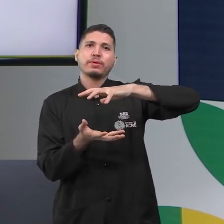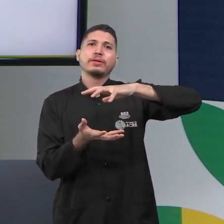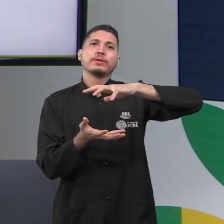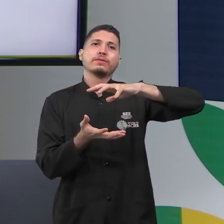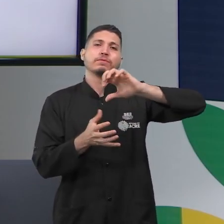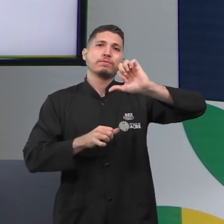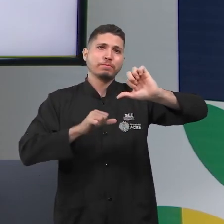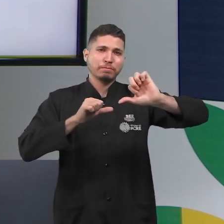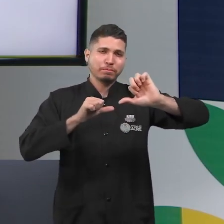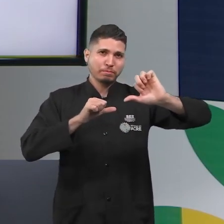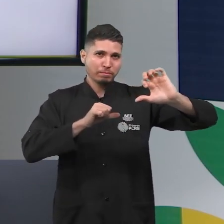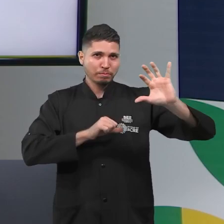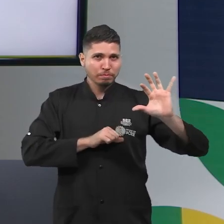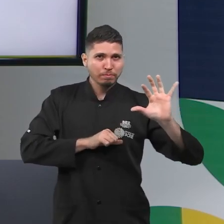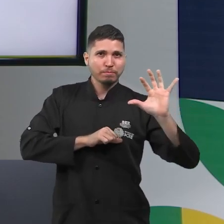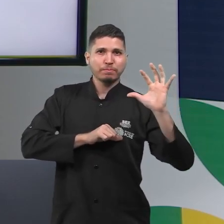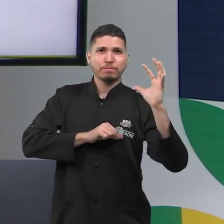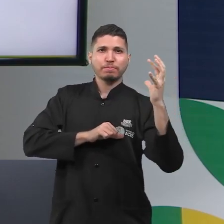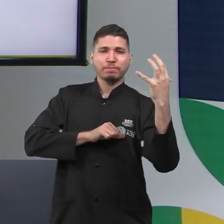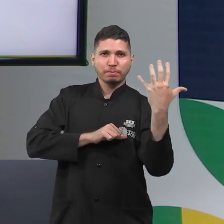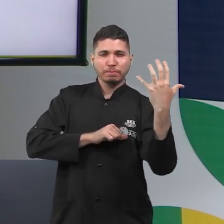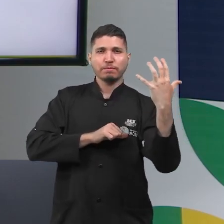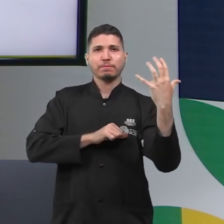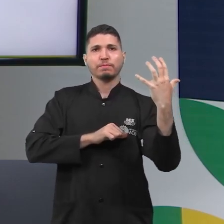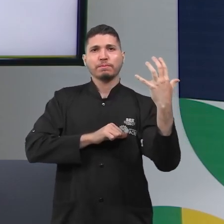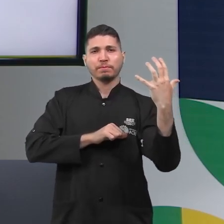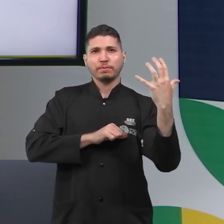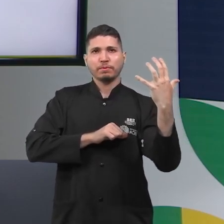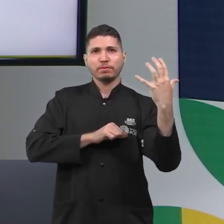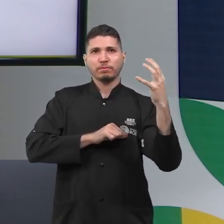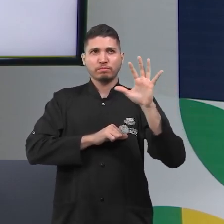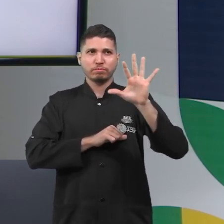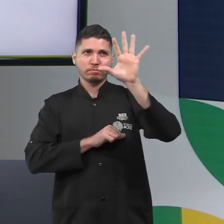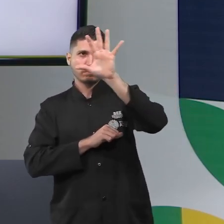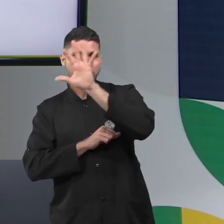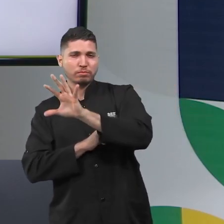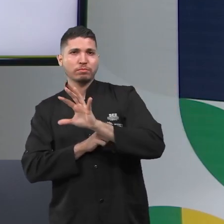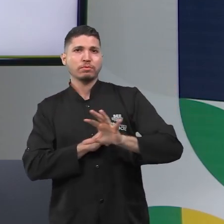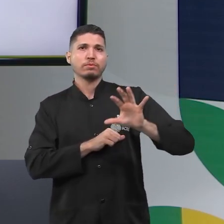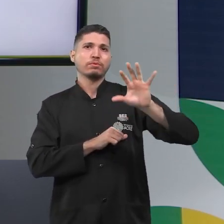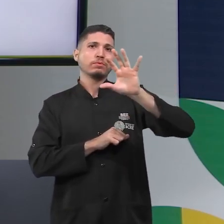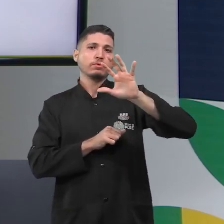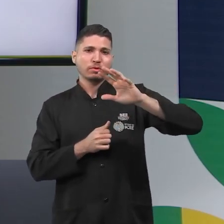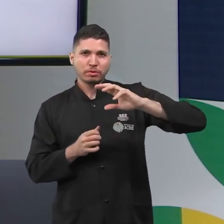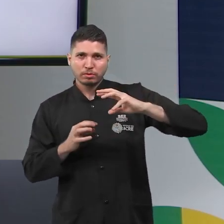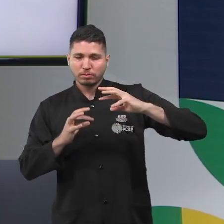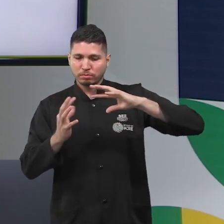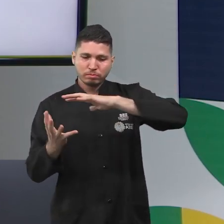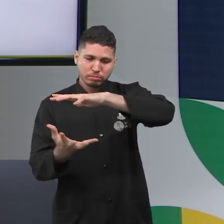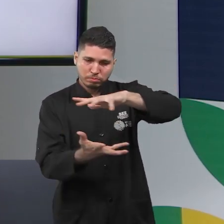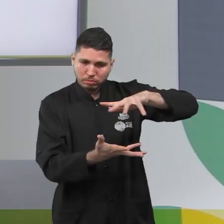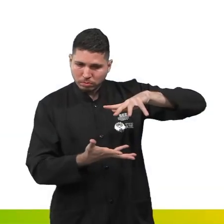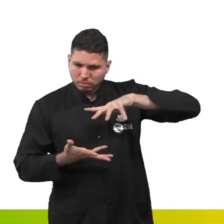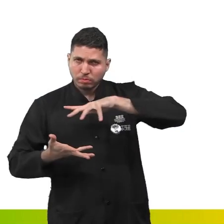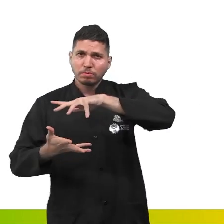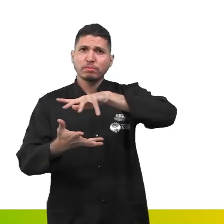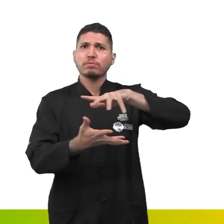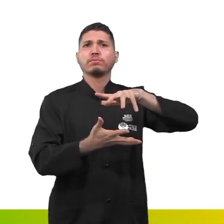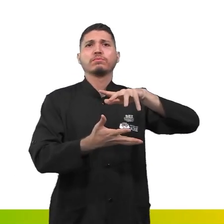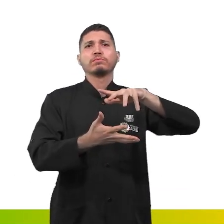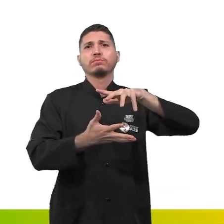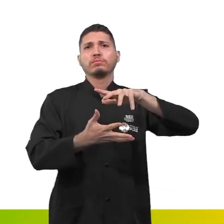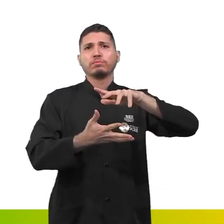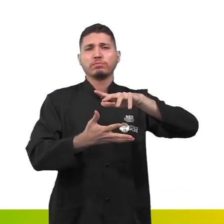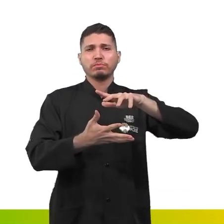o clima, não é? Em nível regional, mas também a nível global, tá? E isso traz